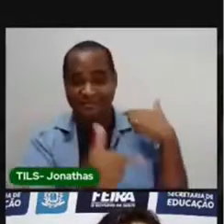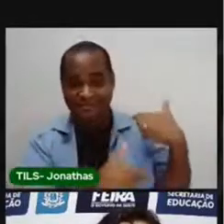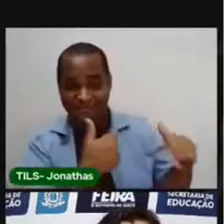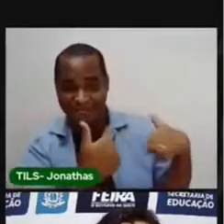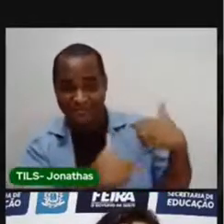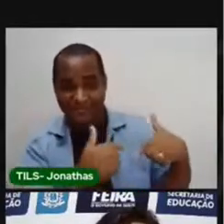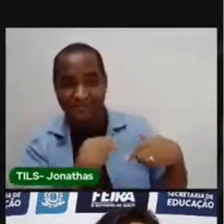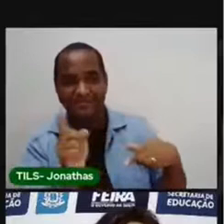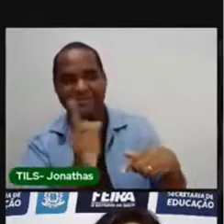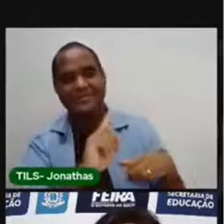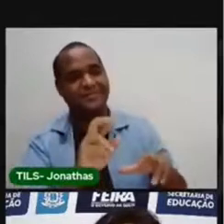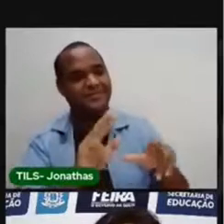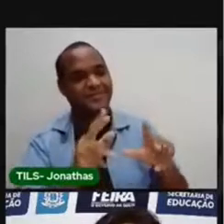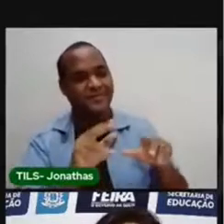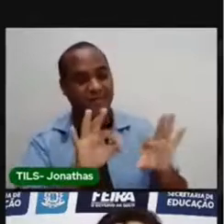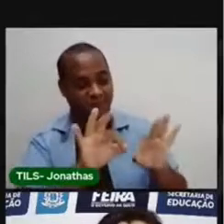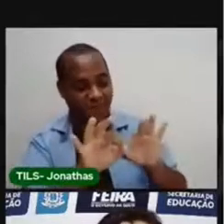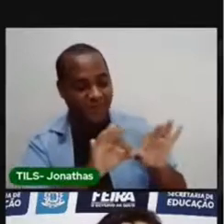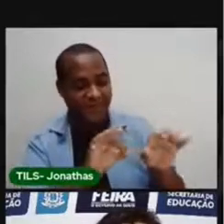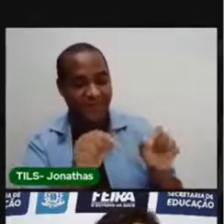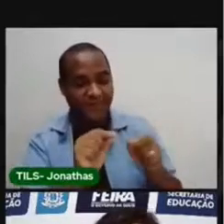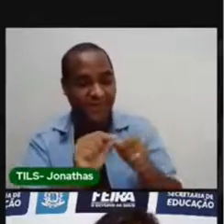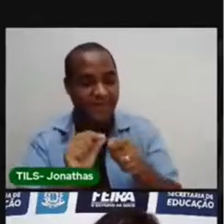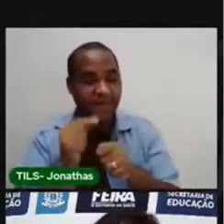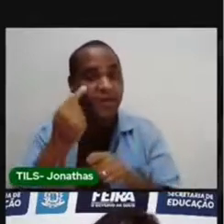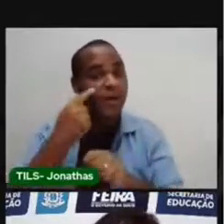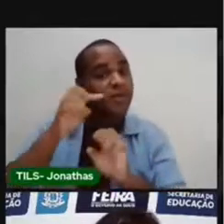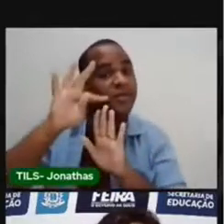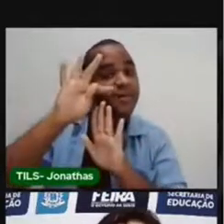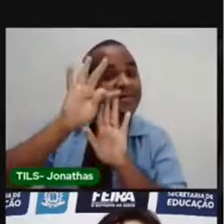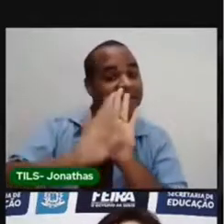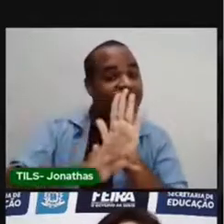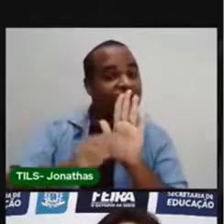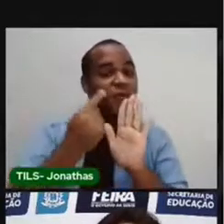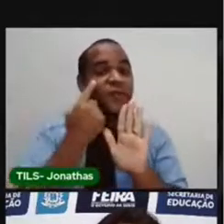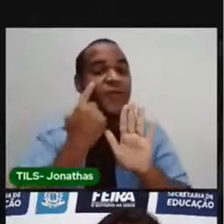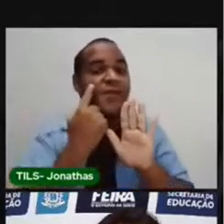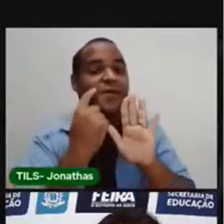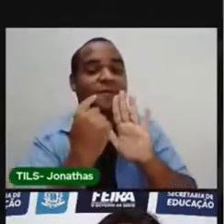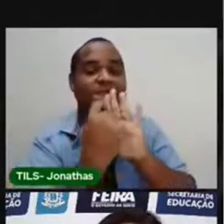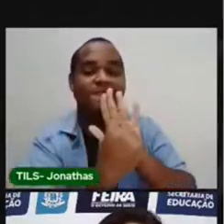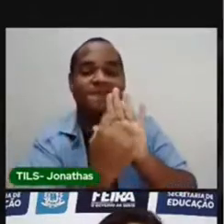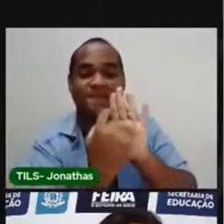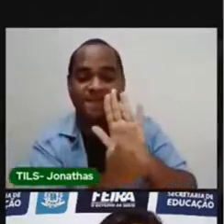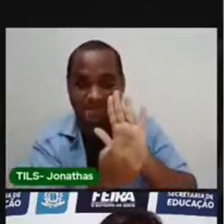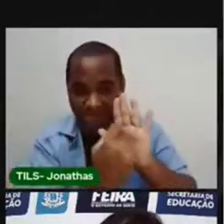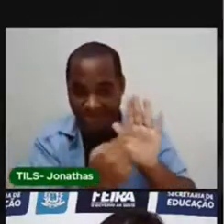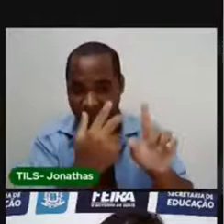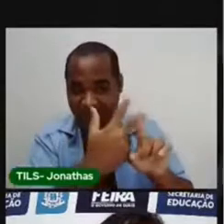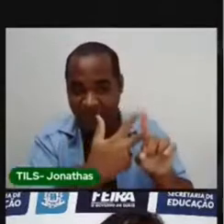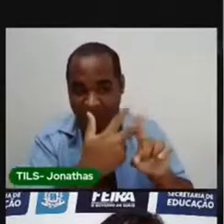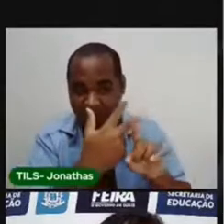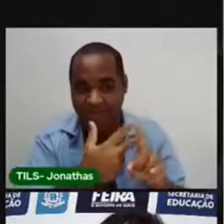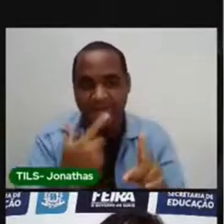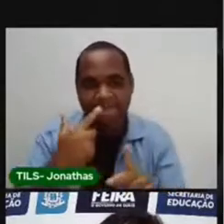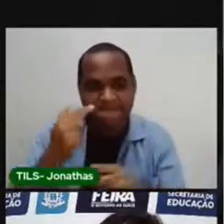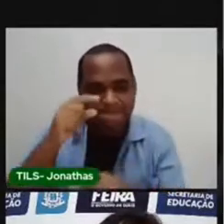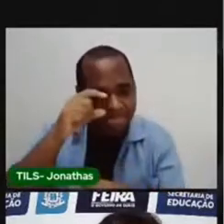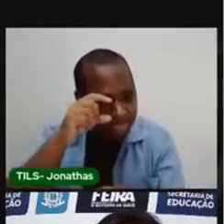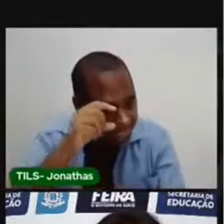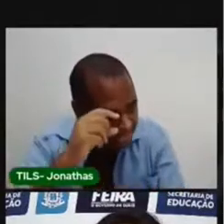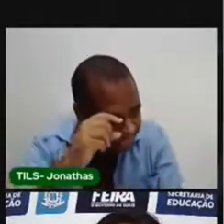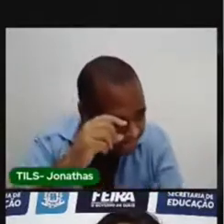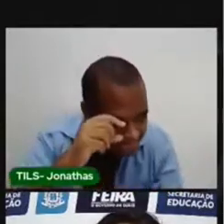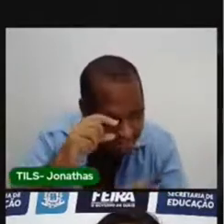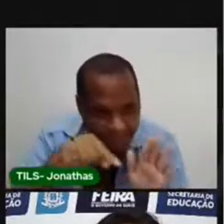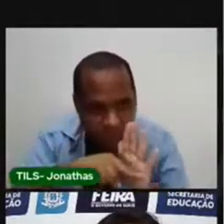trabalhá-las. Nós vamos procurar no texto. Vamos fazer agora o que os investigadores